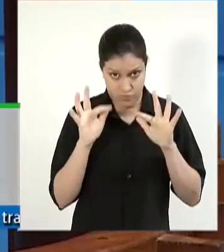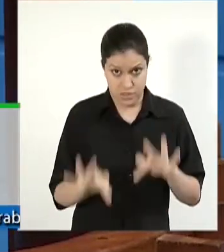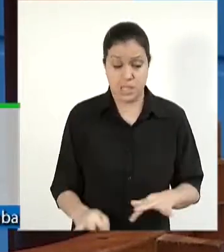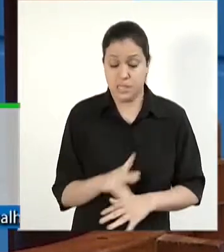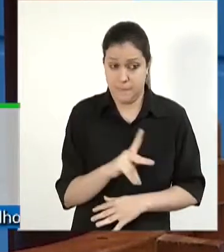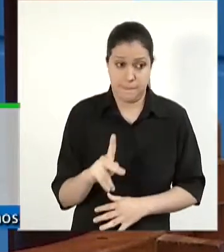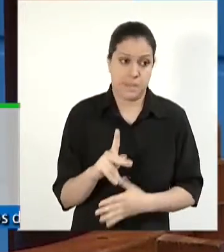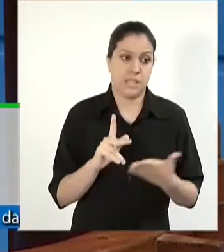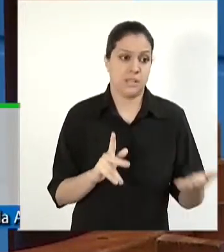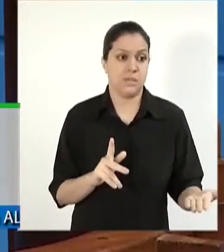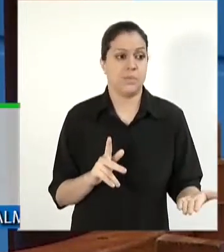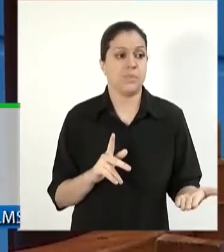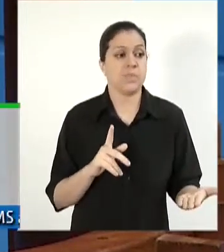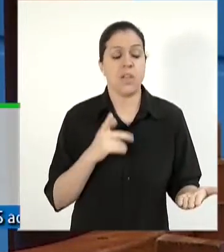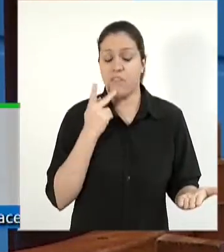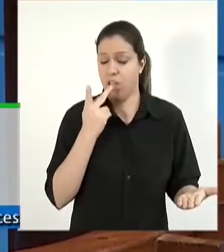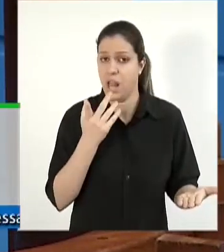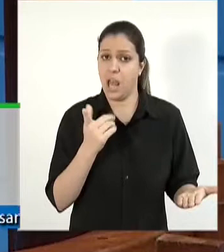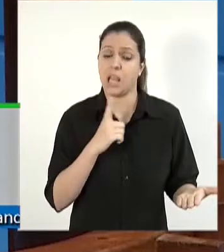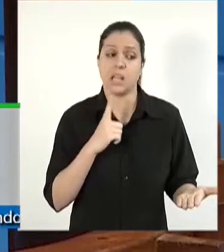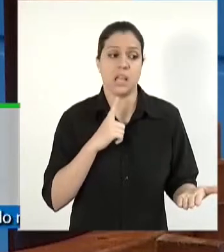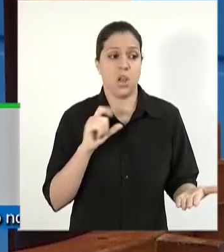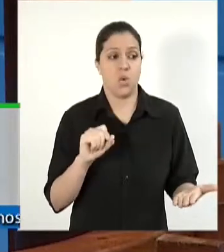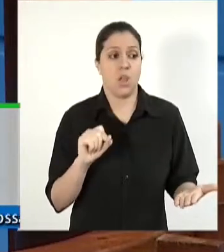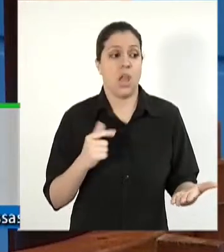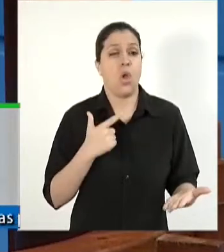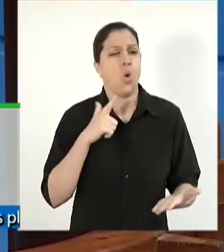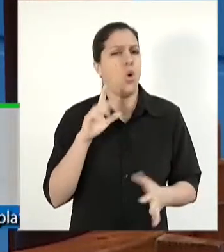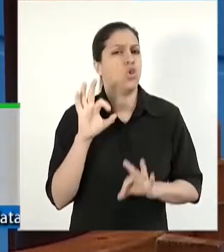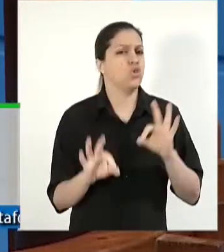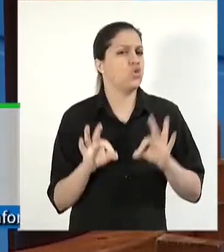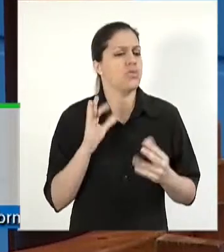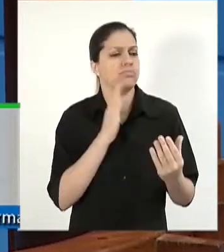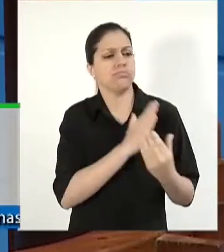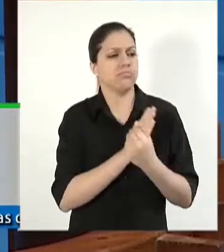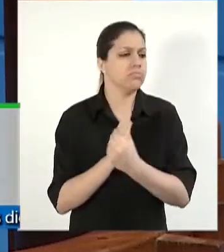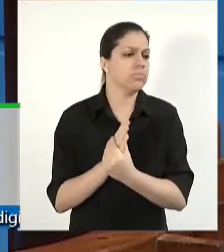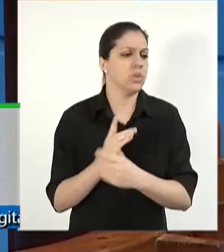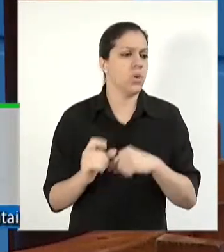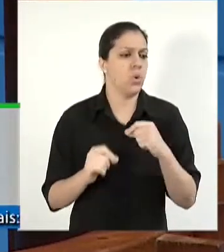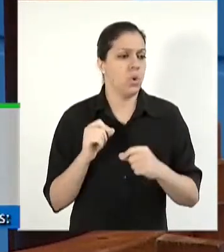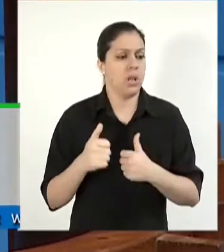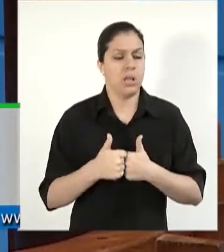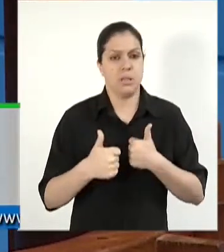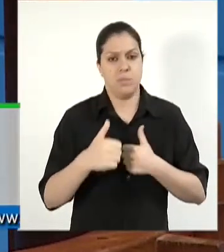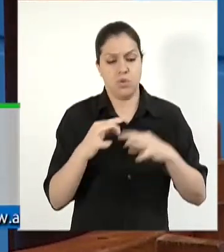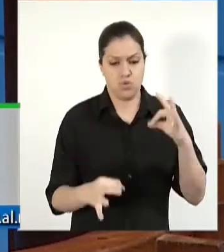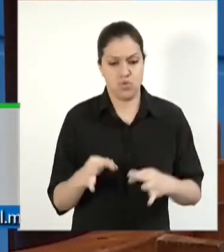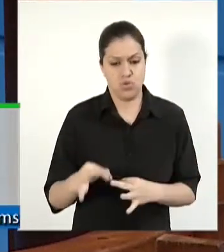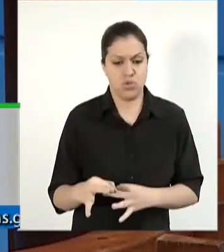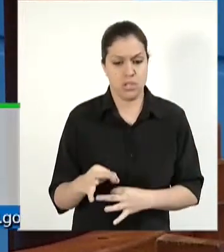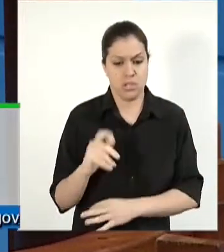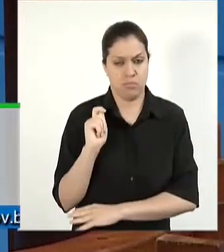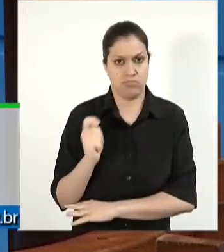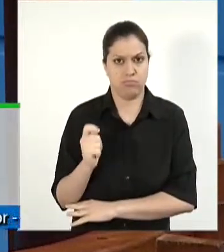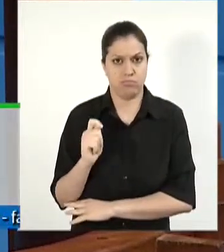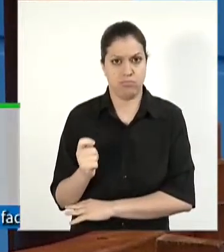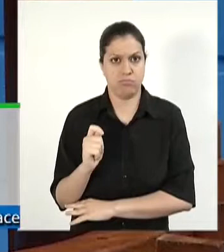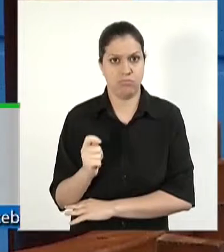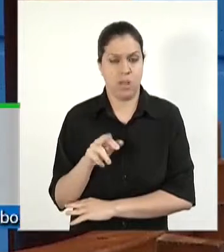há outro julgamento, no mínimo curioso, do Tribunal de Justiça do Rio Grande do Sul, onde